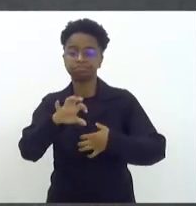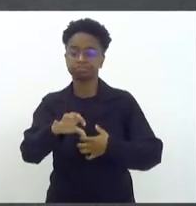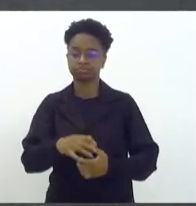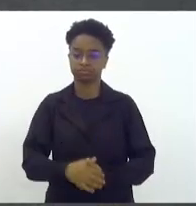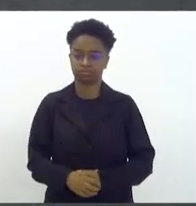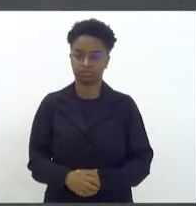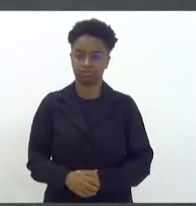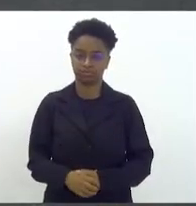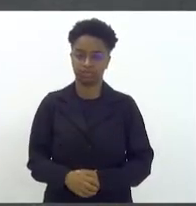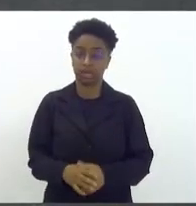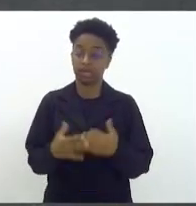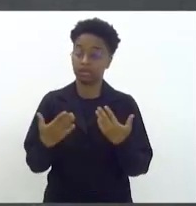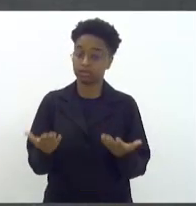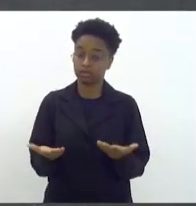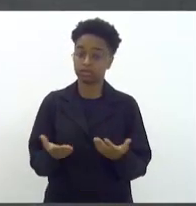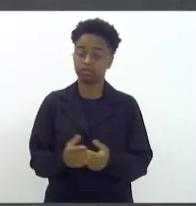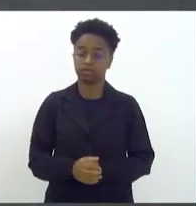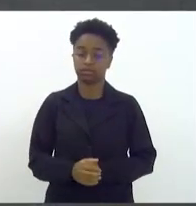Então,